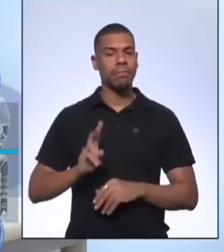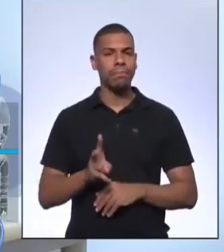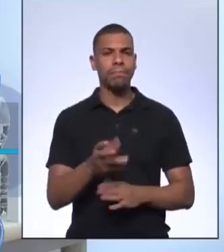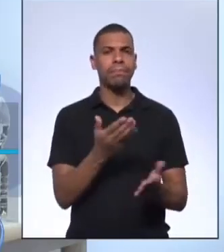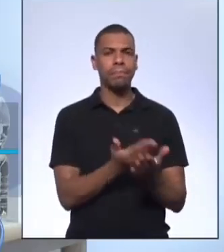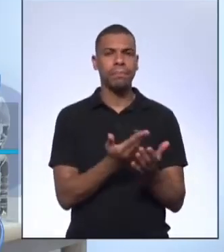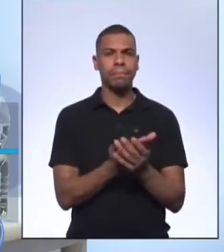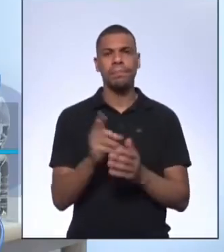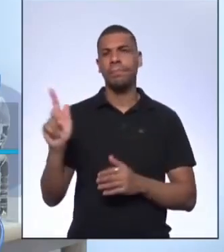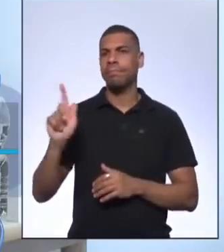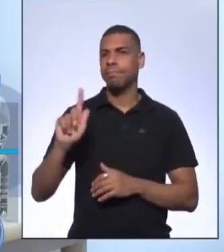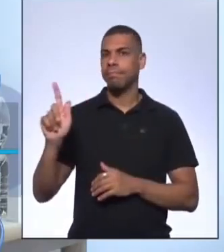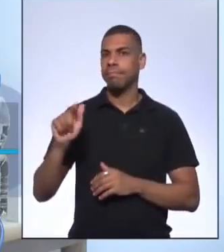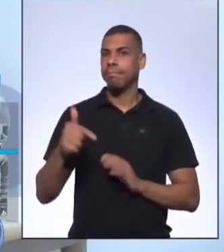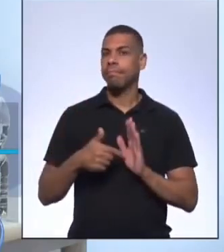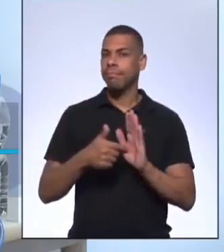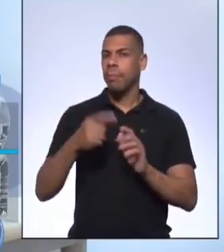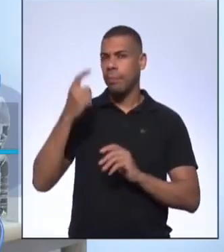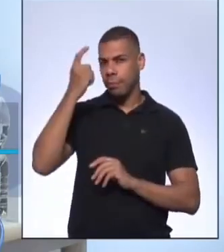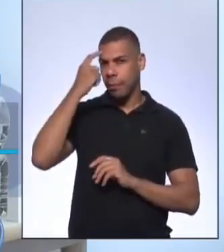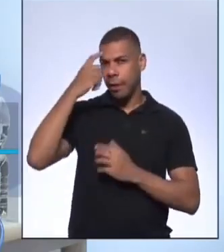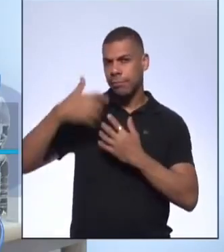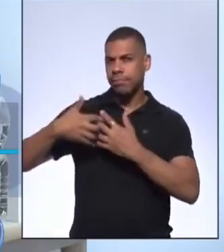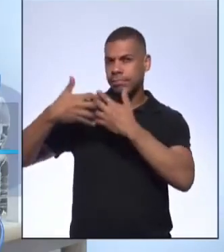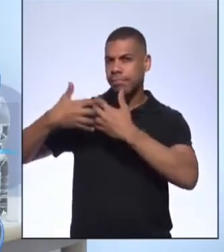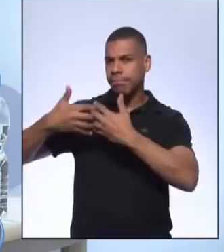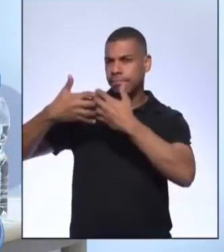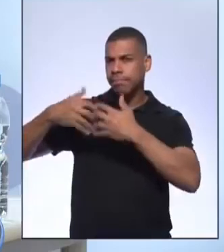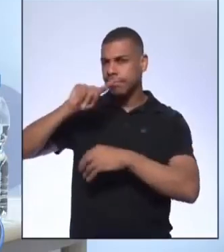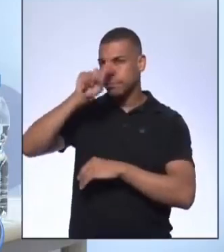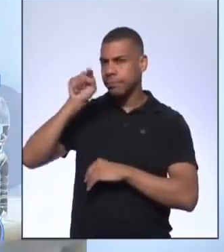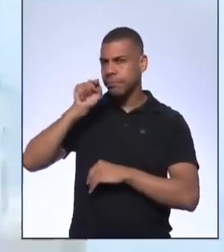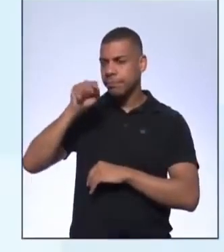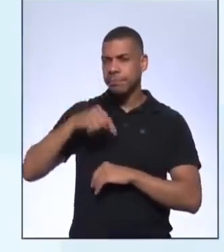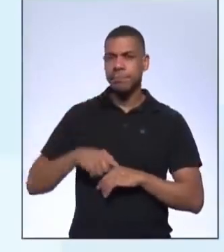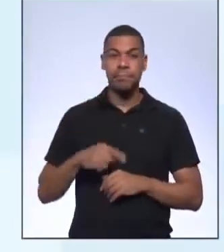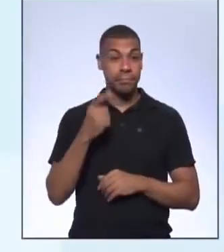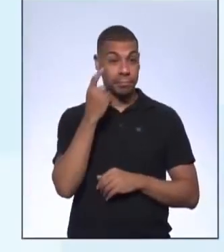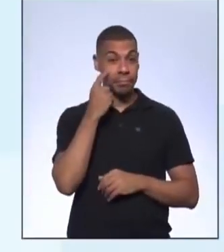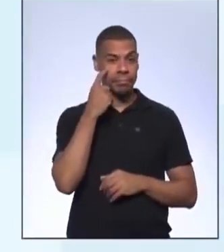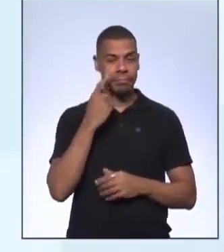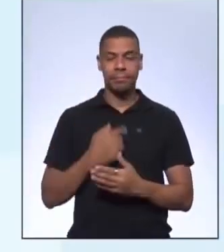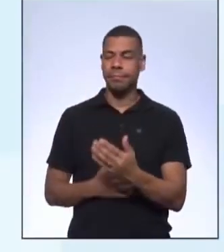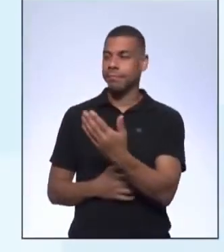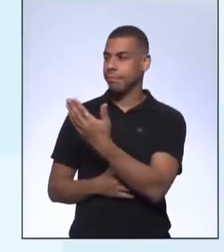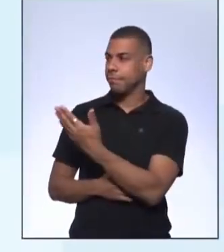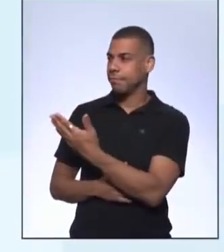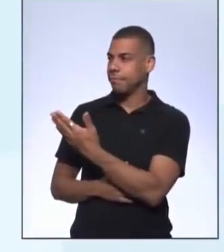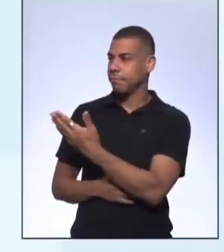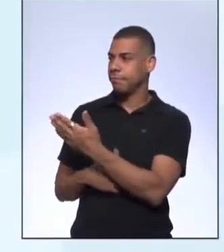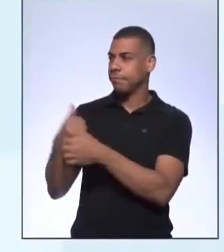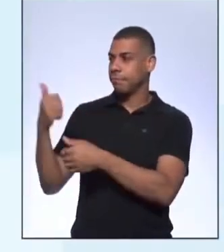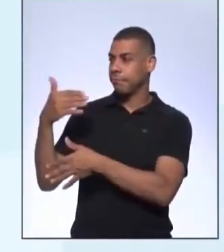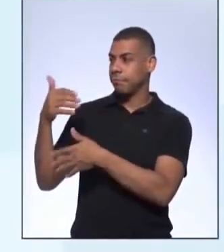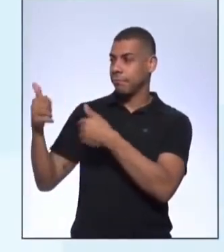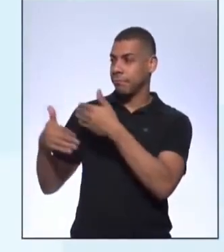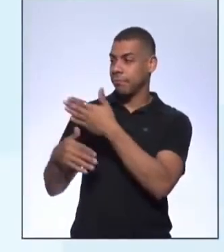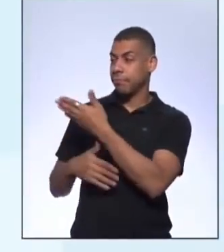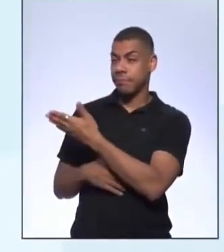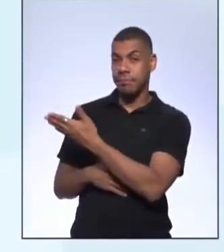aula agora, a gente traz uma reflexão para vocês. Então, acompanhem conosco na tela. Né, se